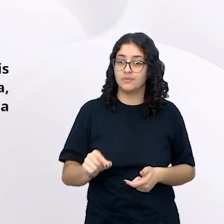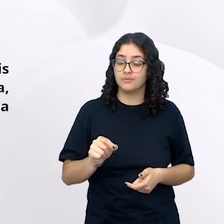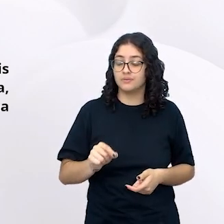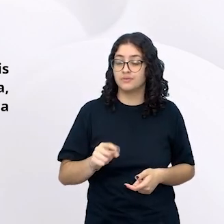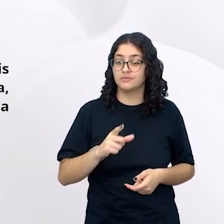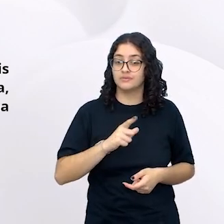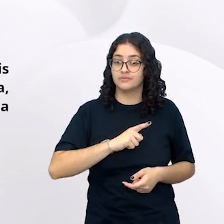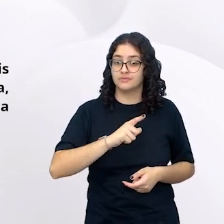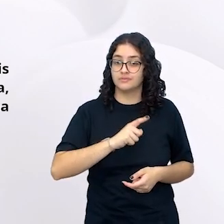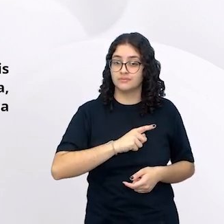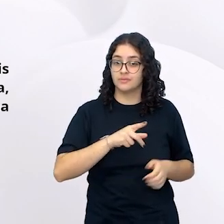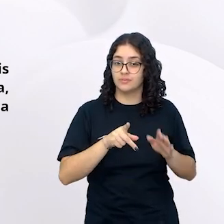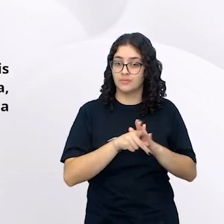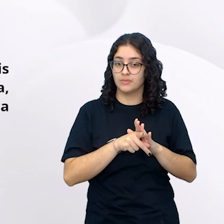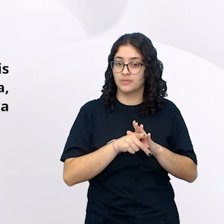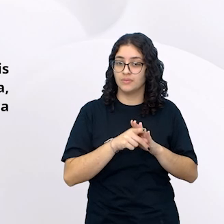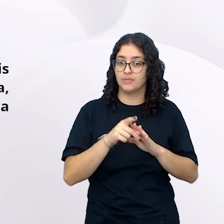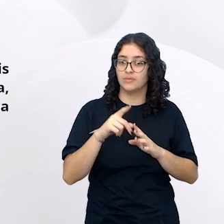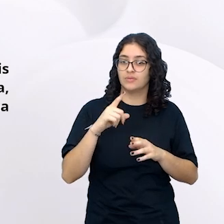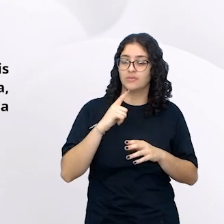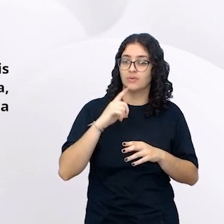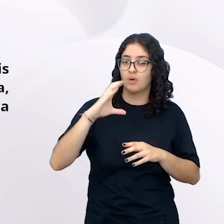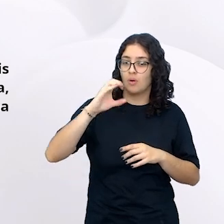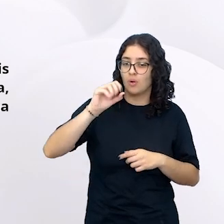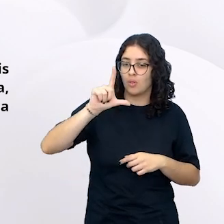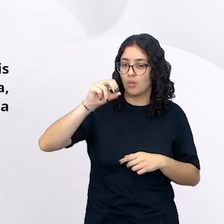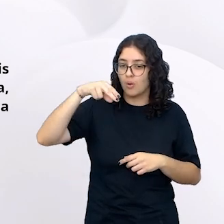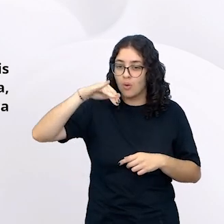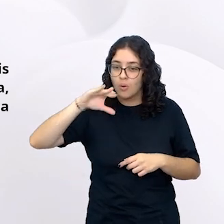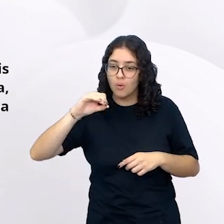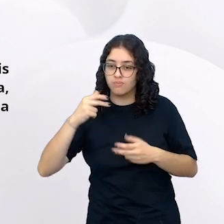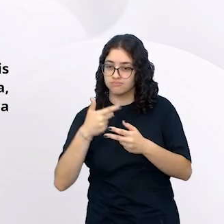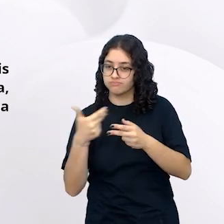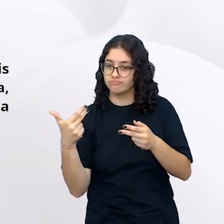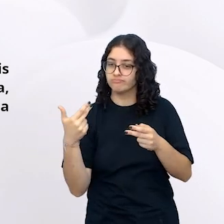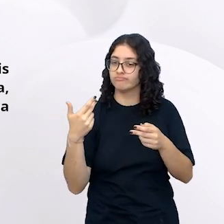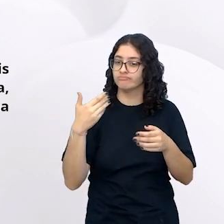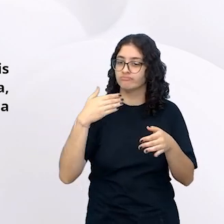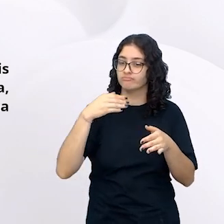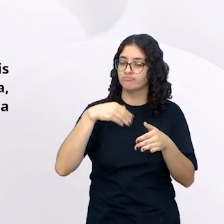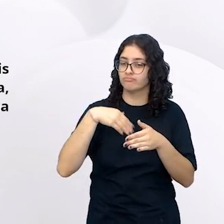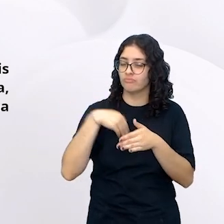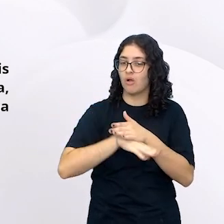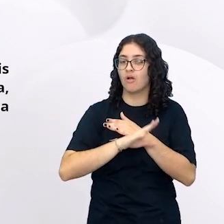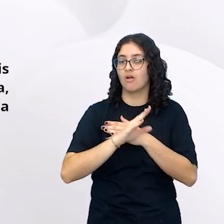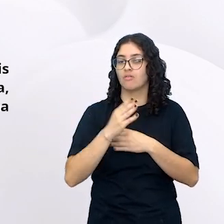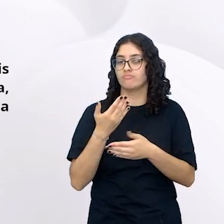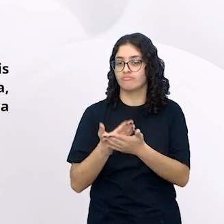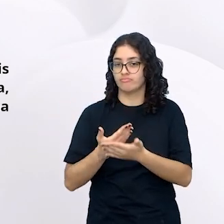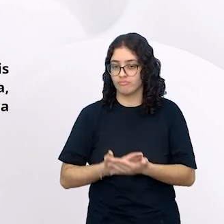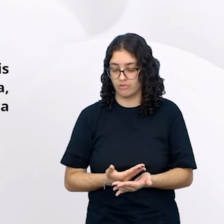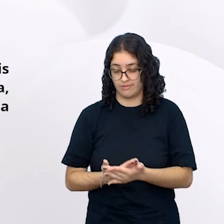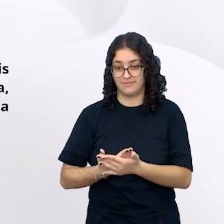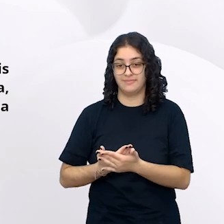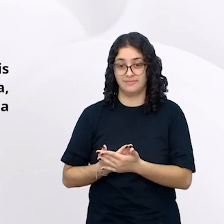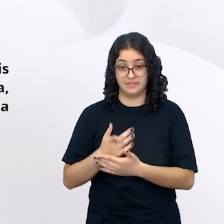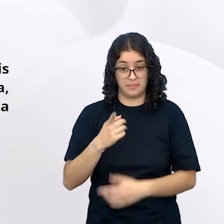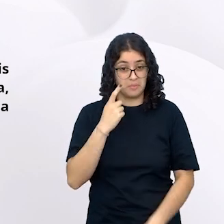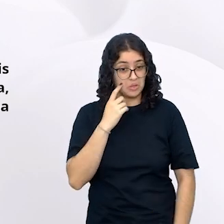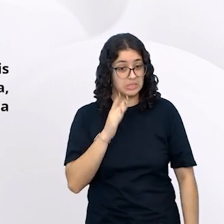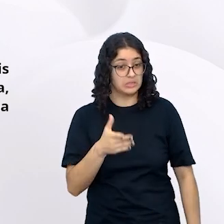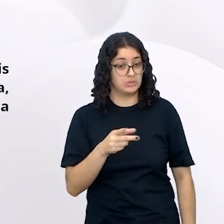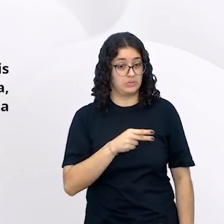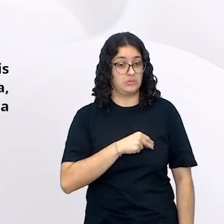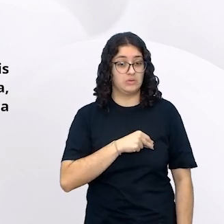guardava esses elementos radioativos, o polônio, dentro do bolso. Já pensou?